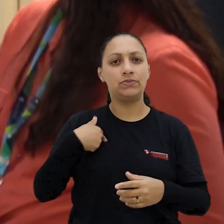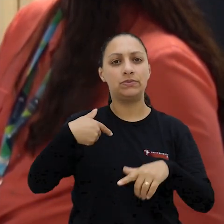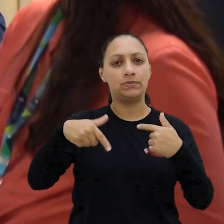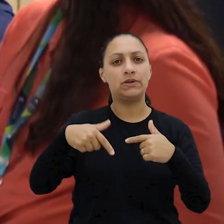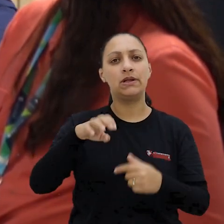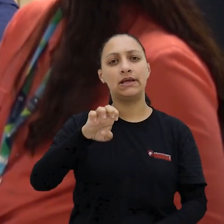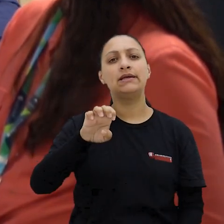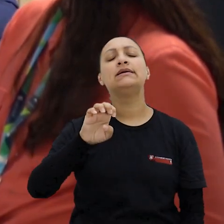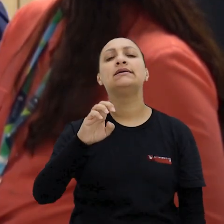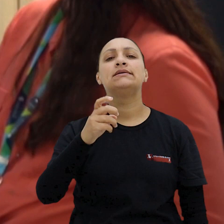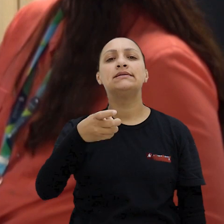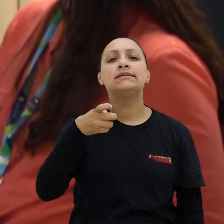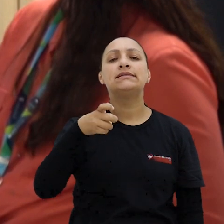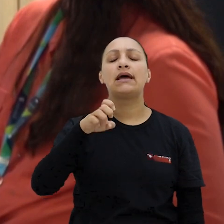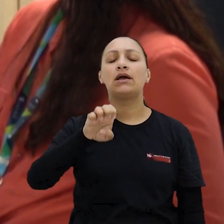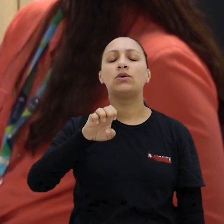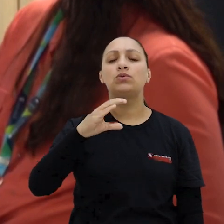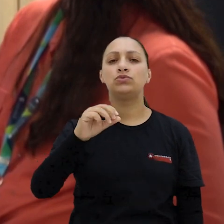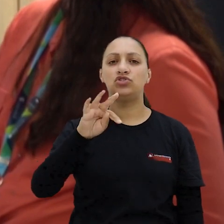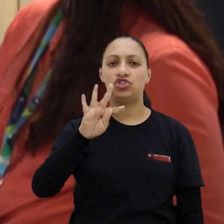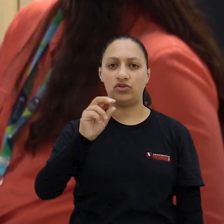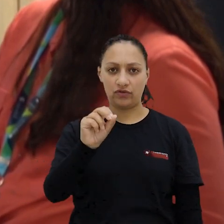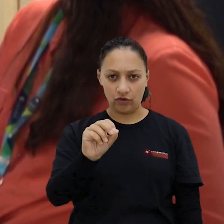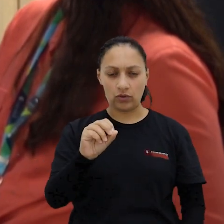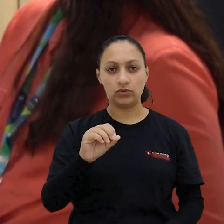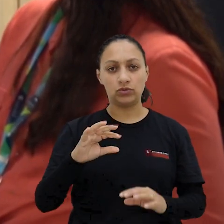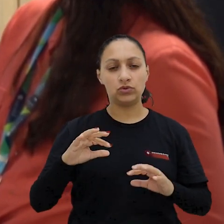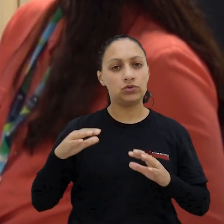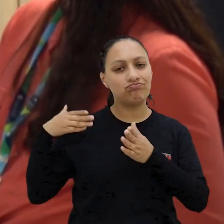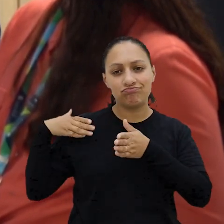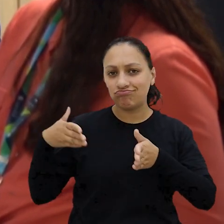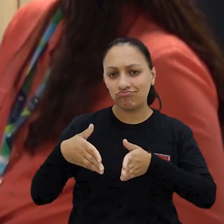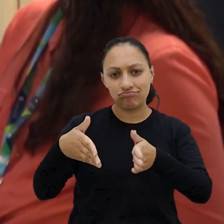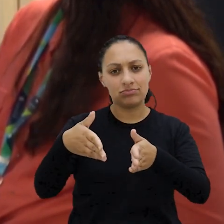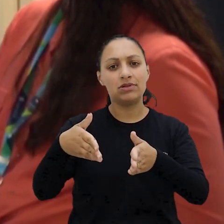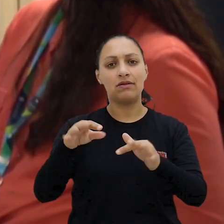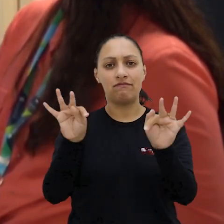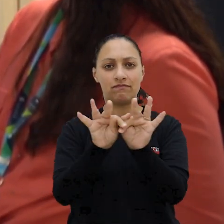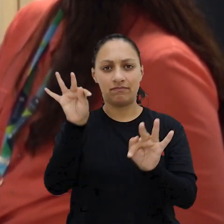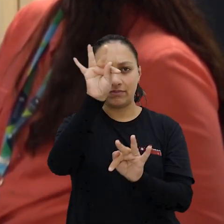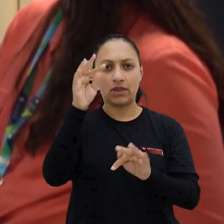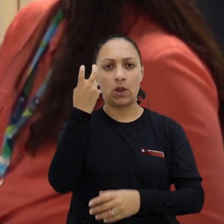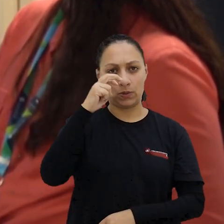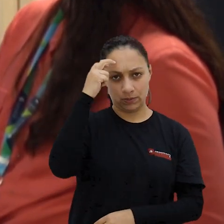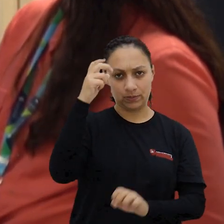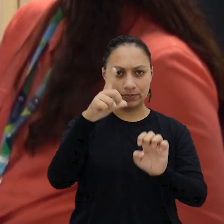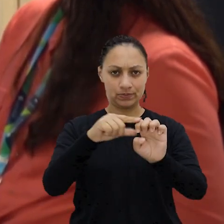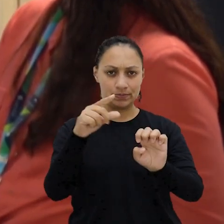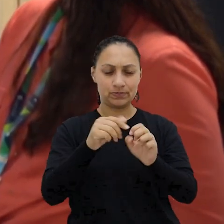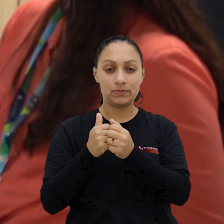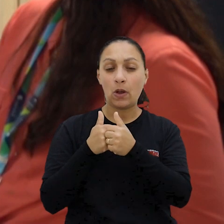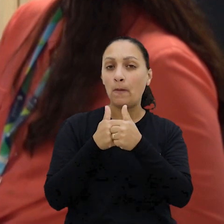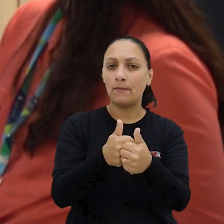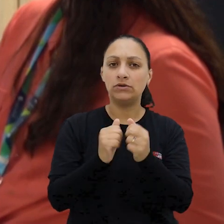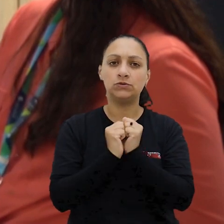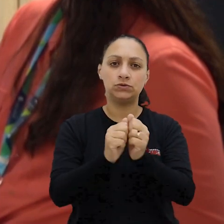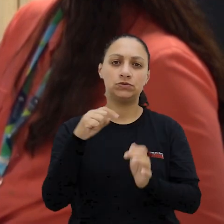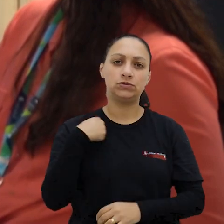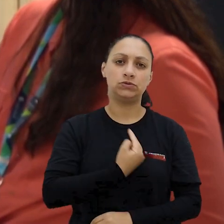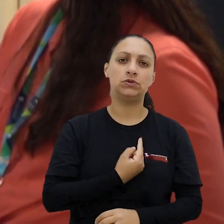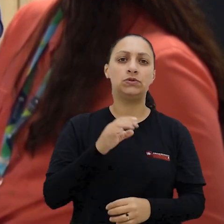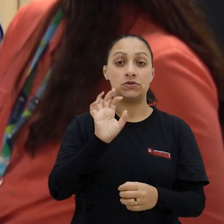executivos, líderes em toda essa jornada, o quanto a Fevale Tech Park, né, a cultura empreendedora acompanha a gente